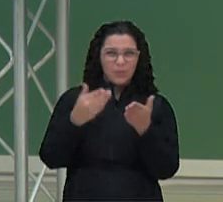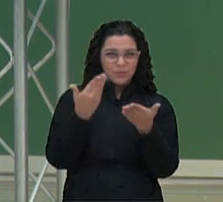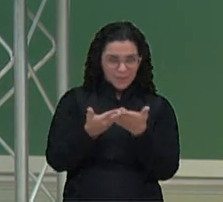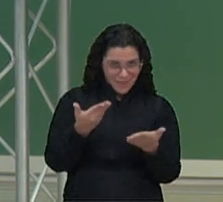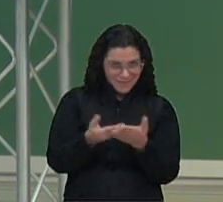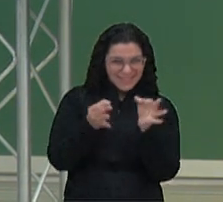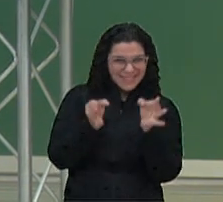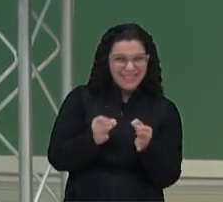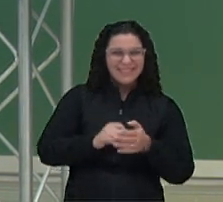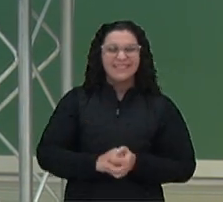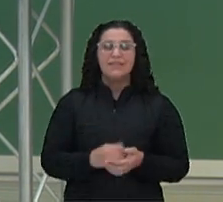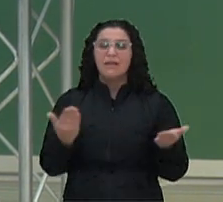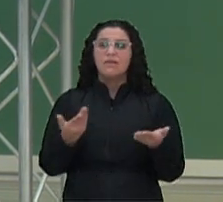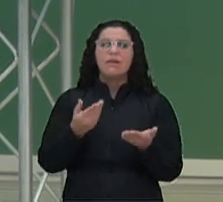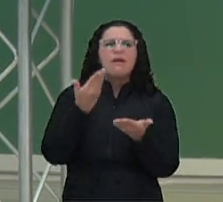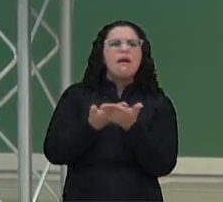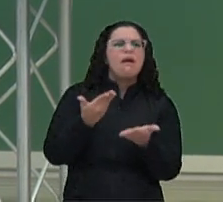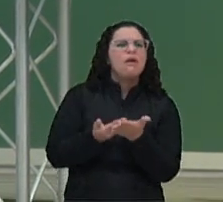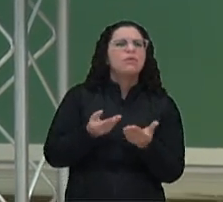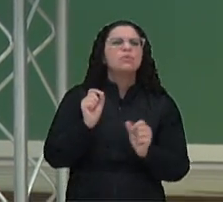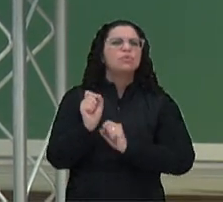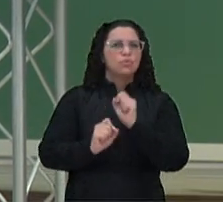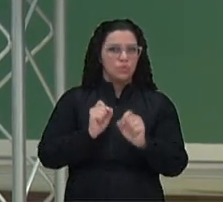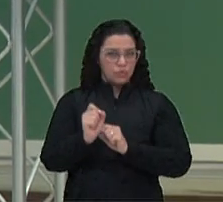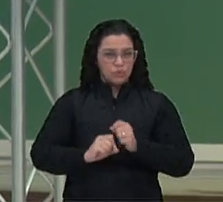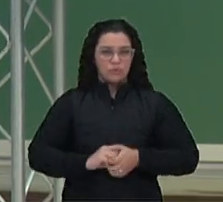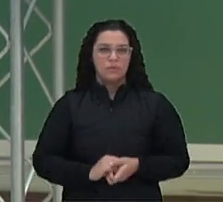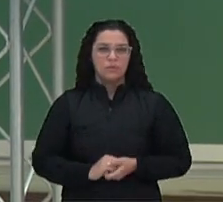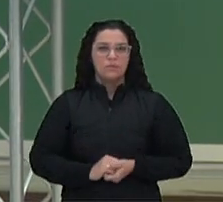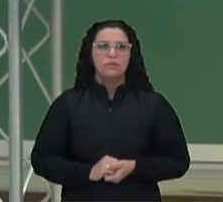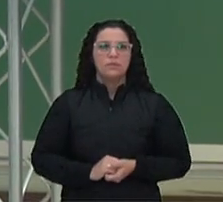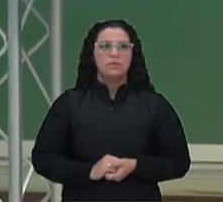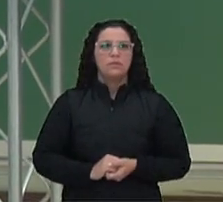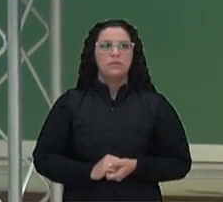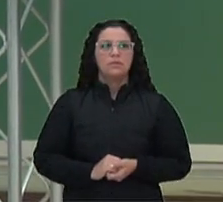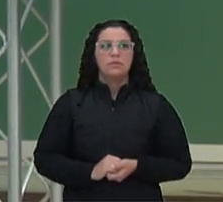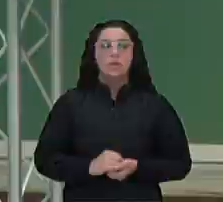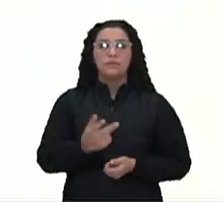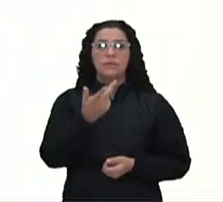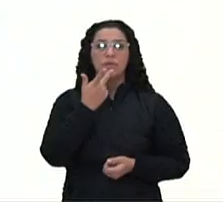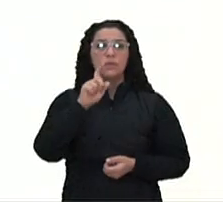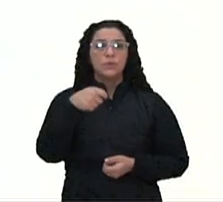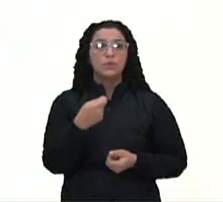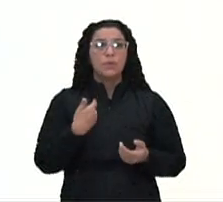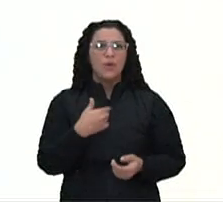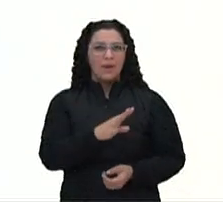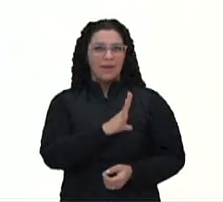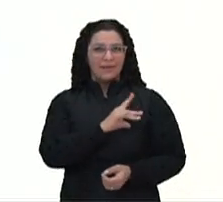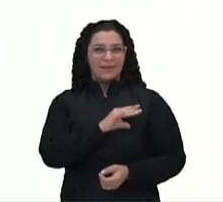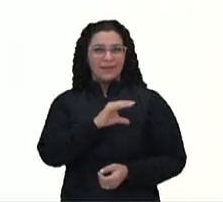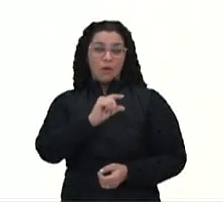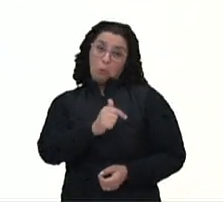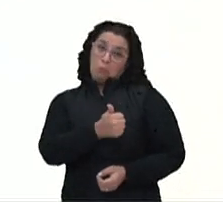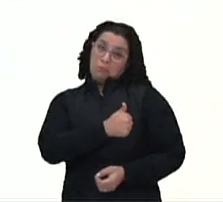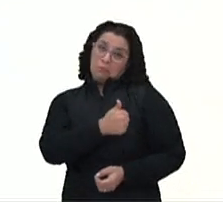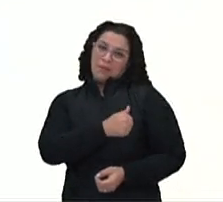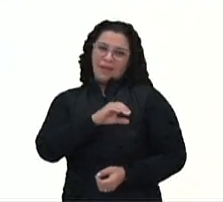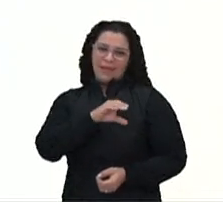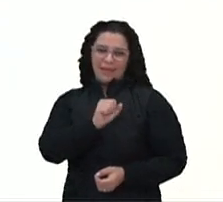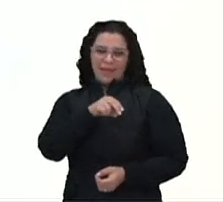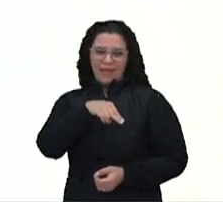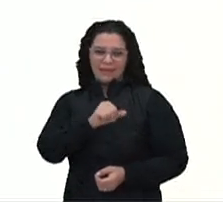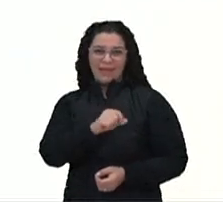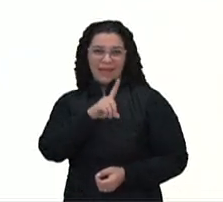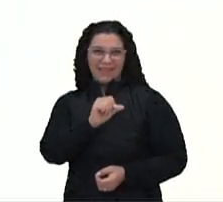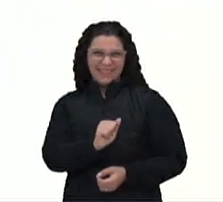na nossa última aula. Na nossa última aula, nós falamos sobre... nós começamos falando um pouco sobre o Canadá, lembra? A gente tinha